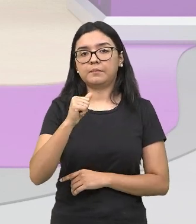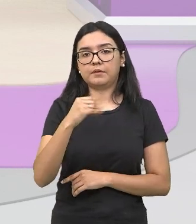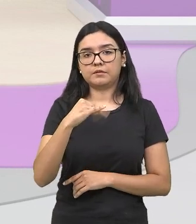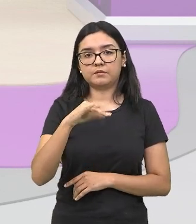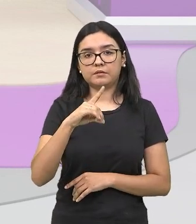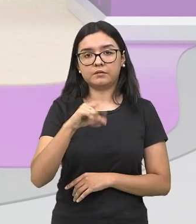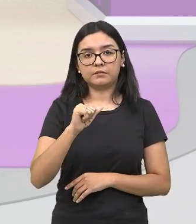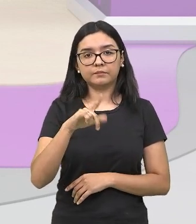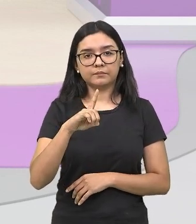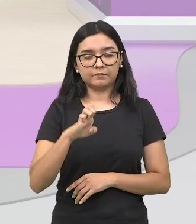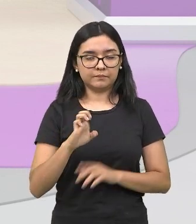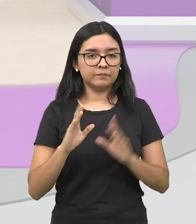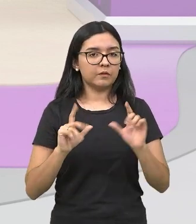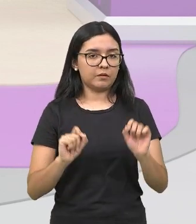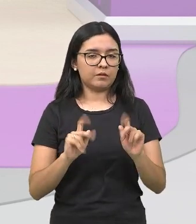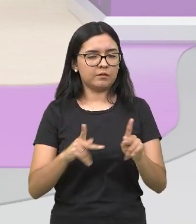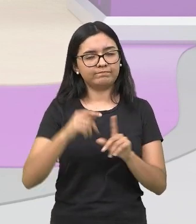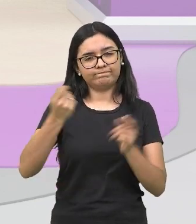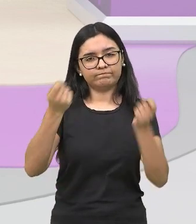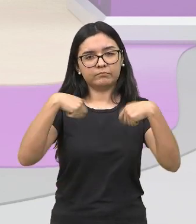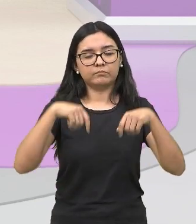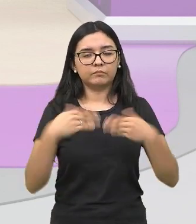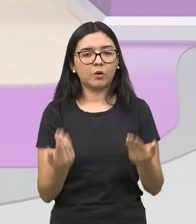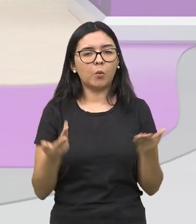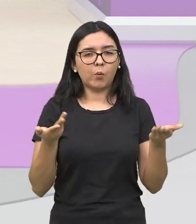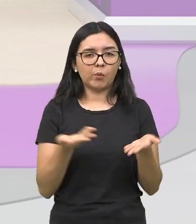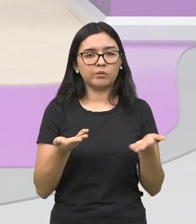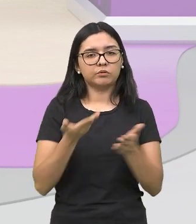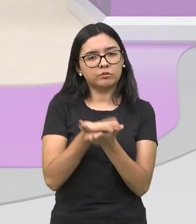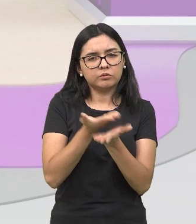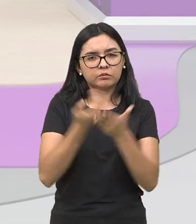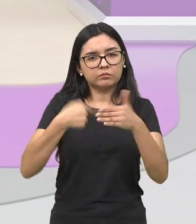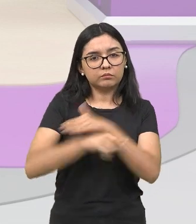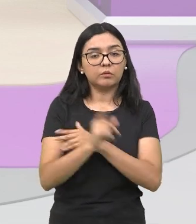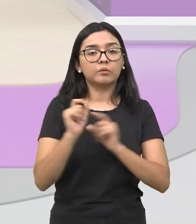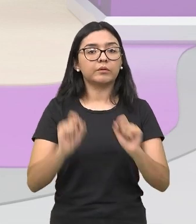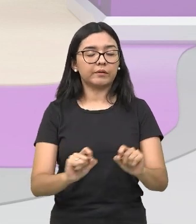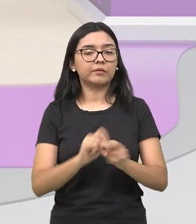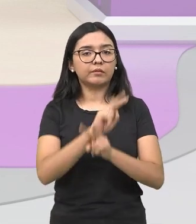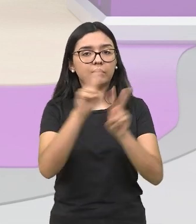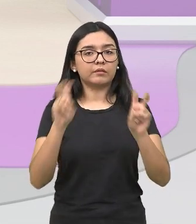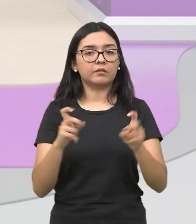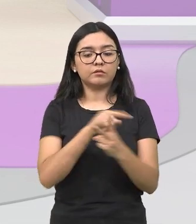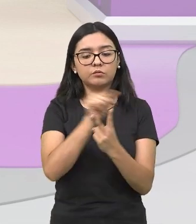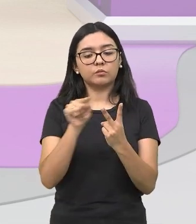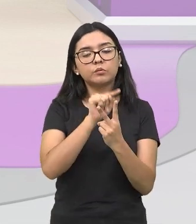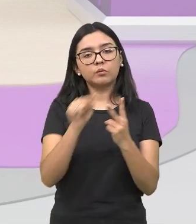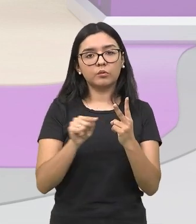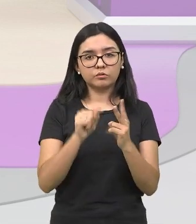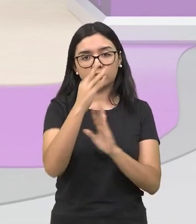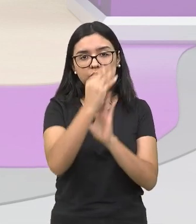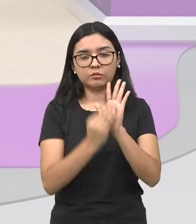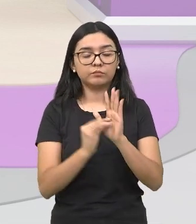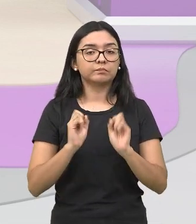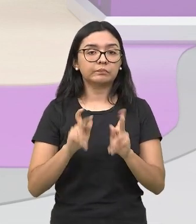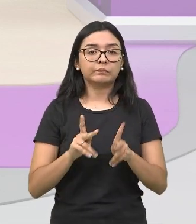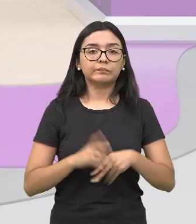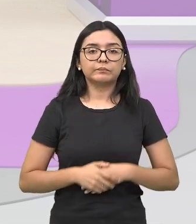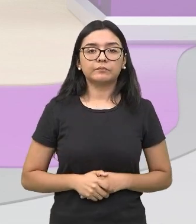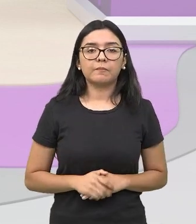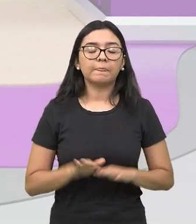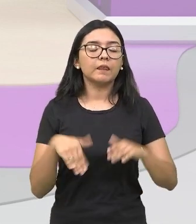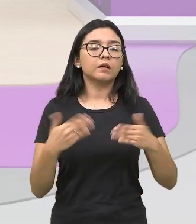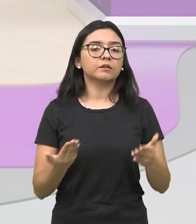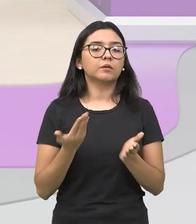fazer aqui um aprofundamento com relação a esses dois conteúdos. Tudo bem?